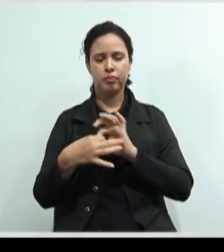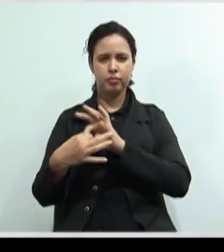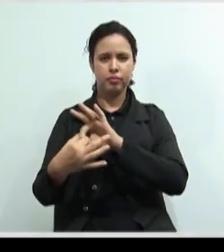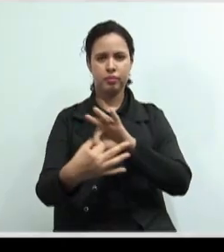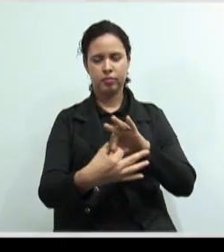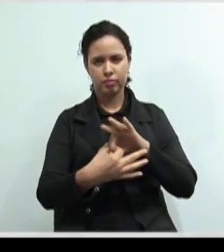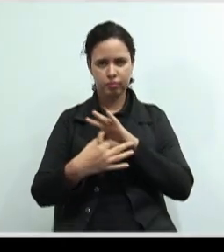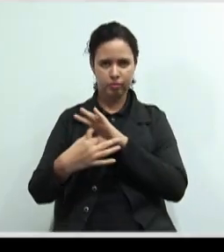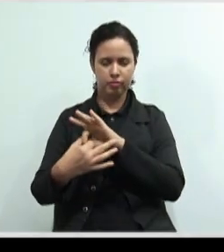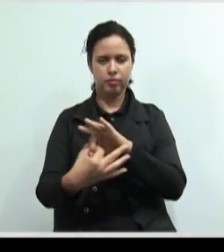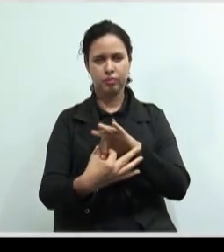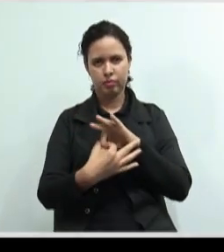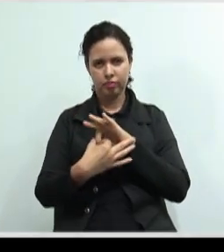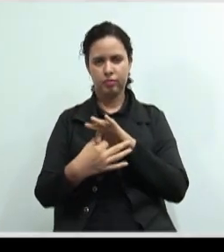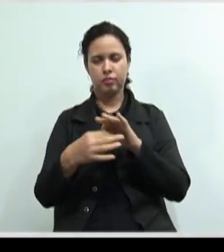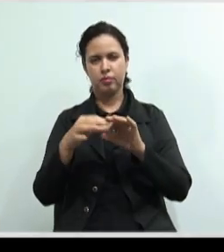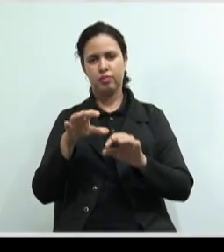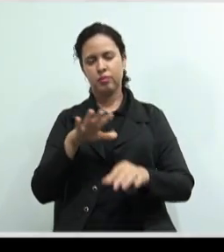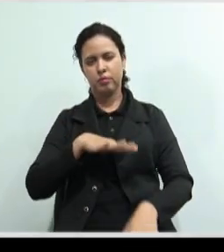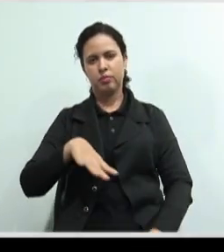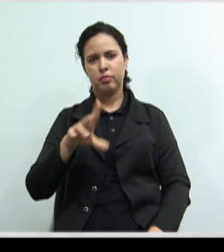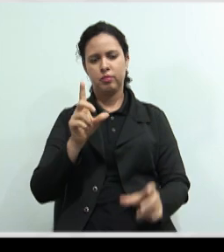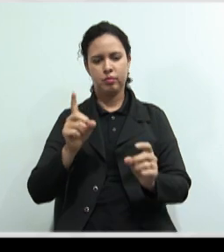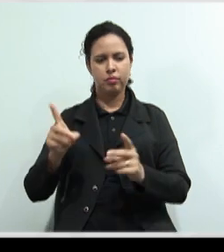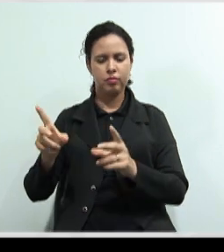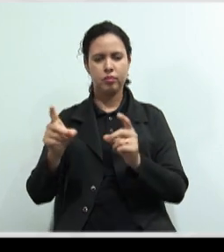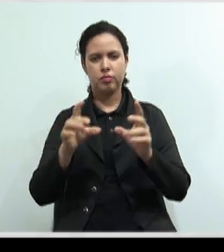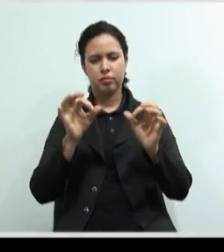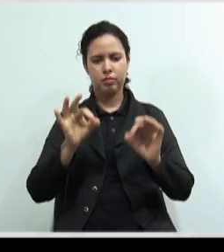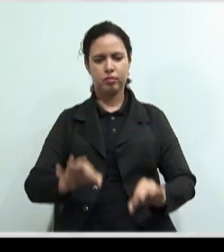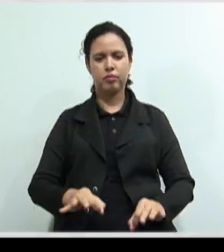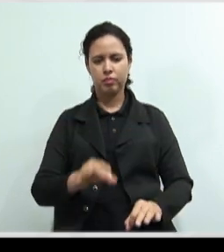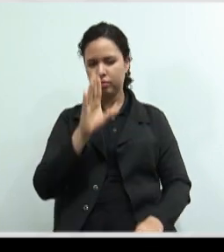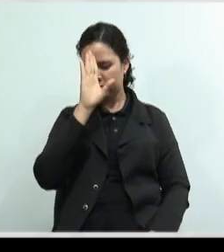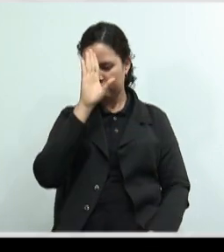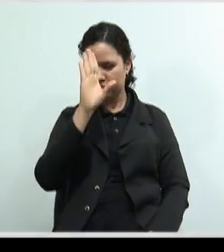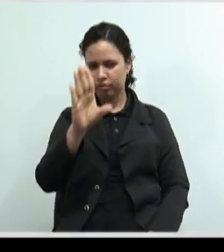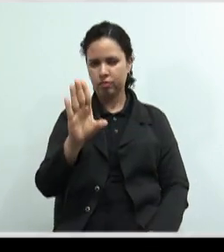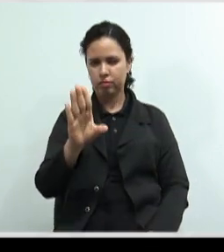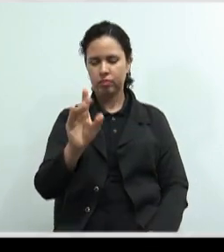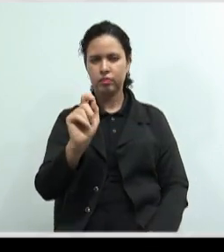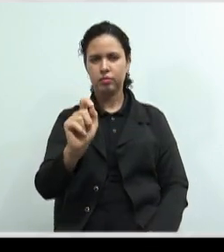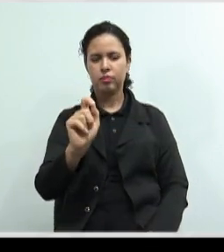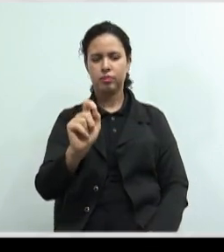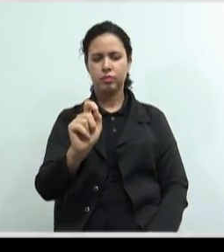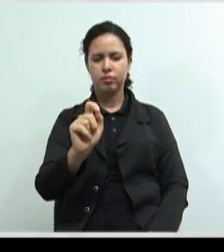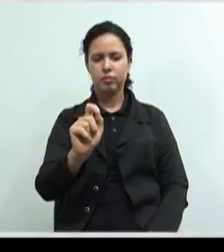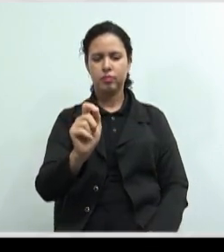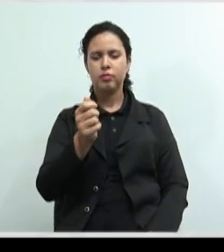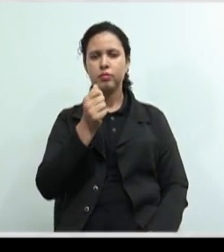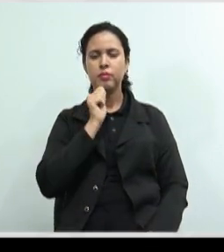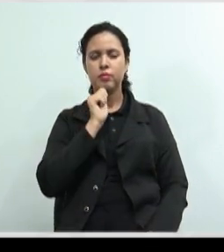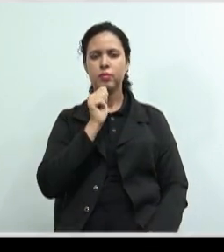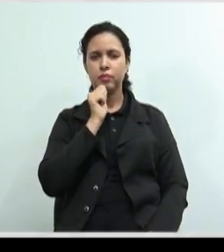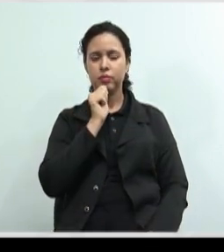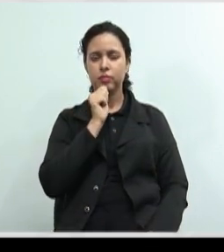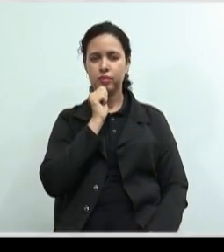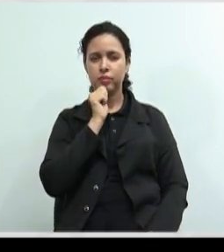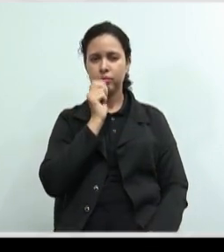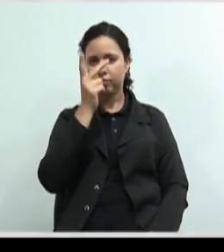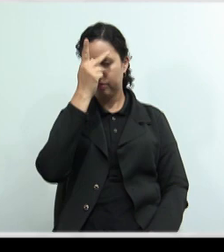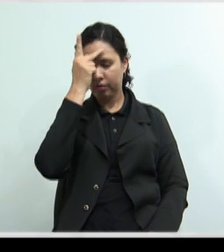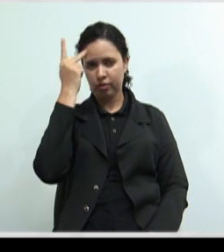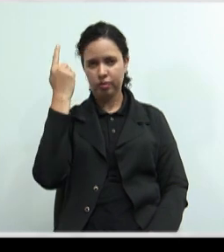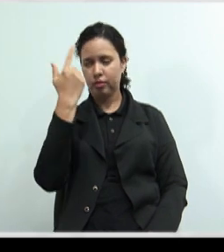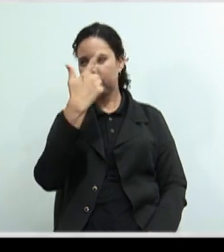comércio justo. A principal vantagem para os produtores é que, sem a participação dos